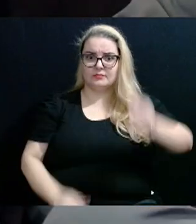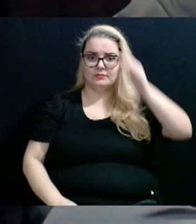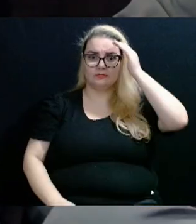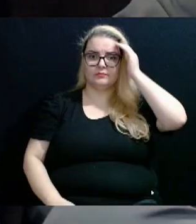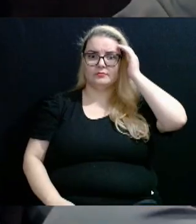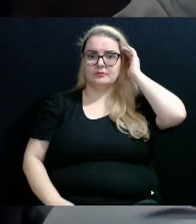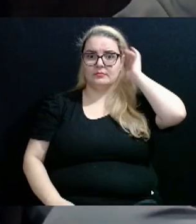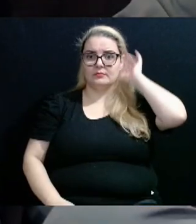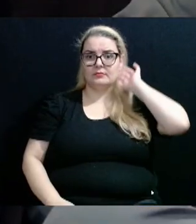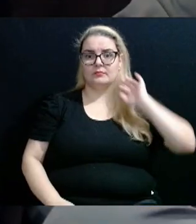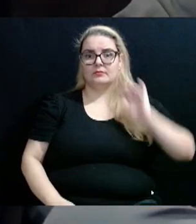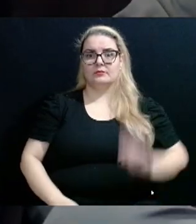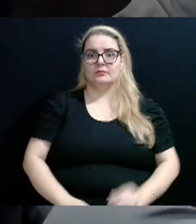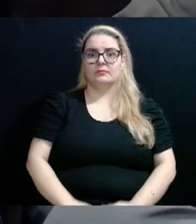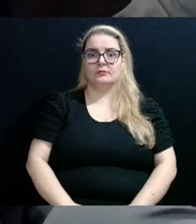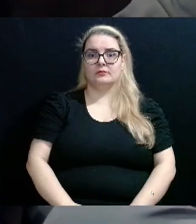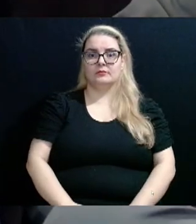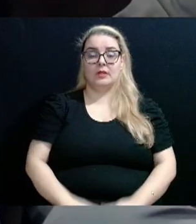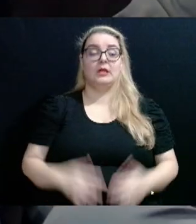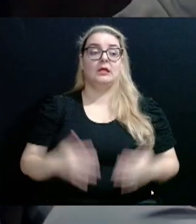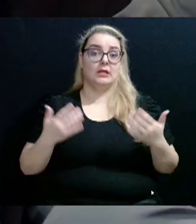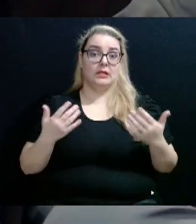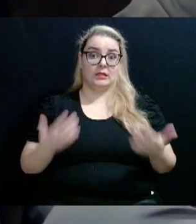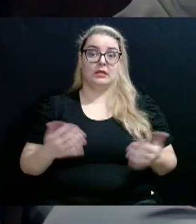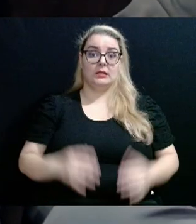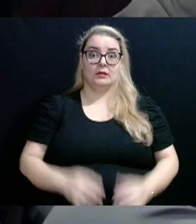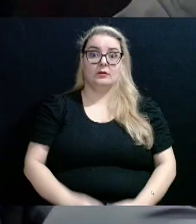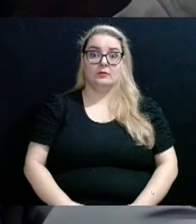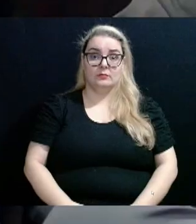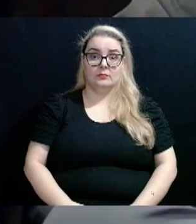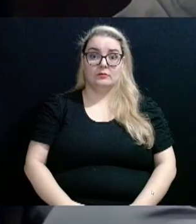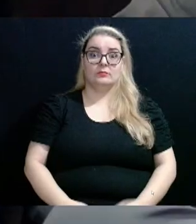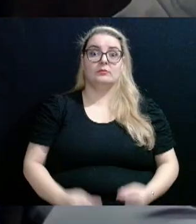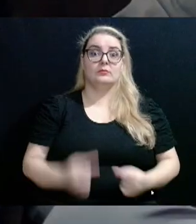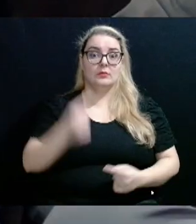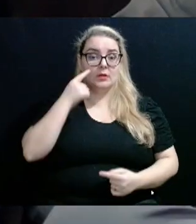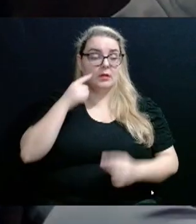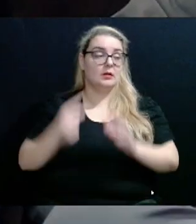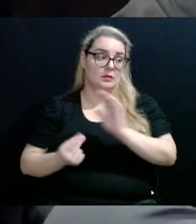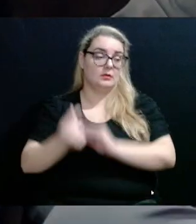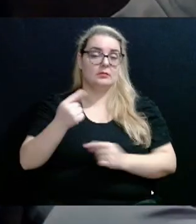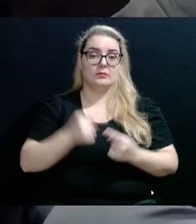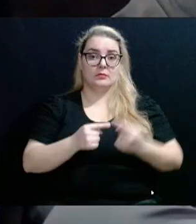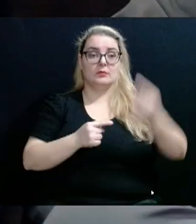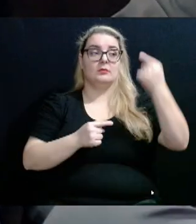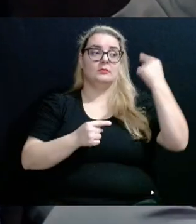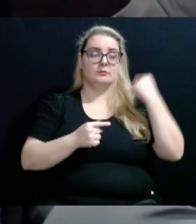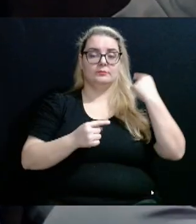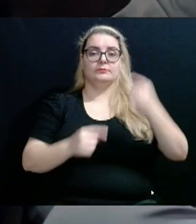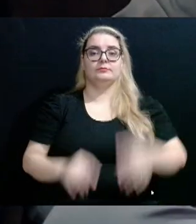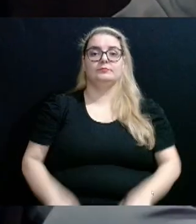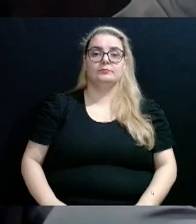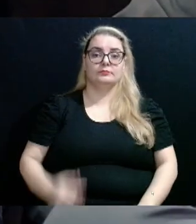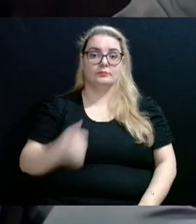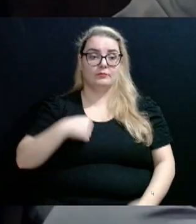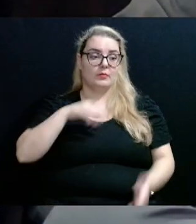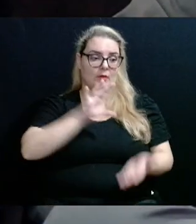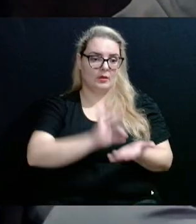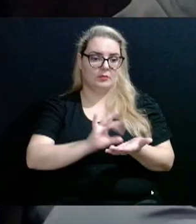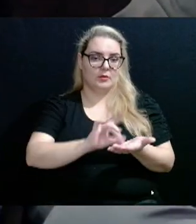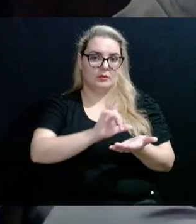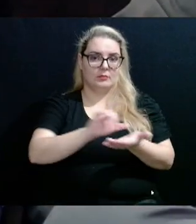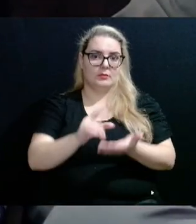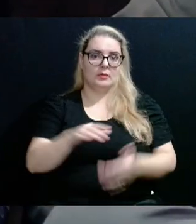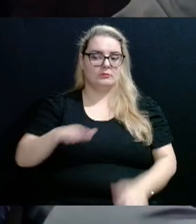Então, surgiu lá atrás, né? Uhum. Com eu colecionando desde que eu era muito pequeno. A gente sempre tinha